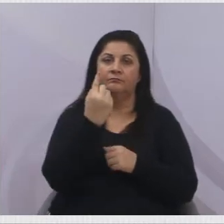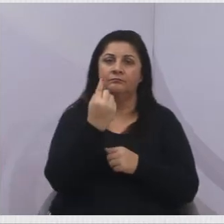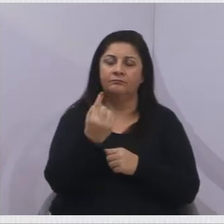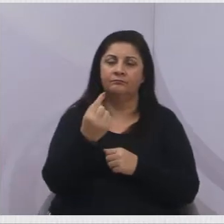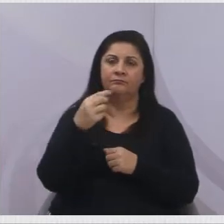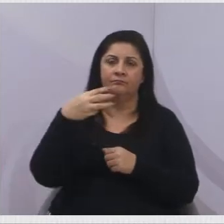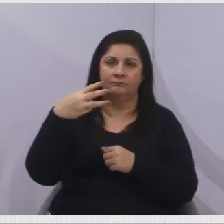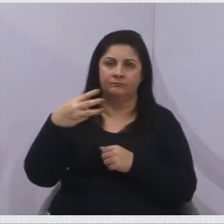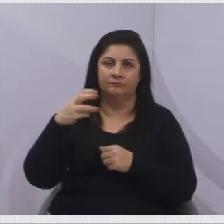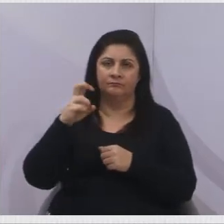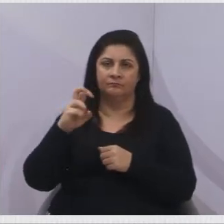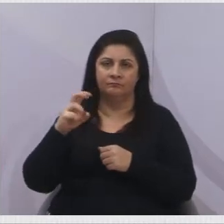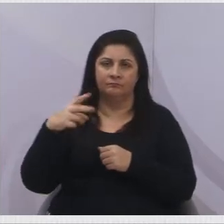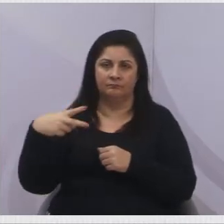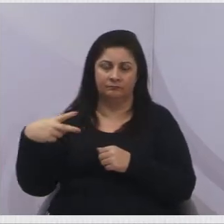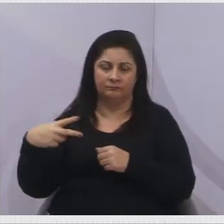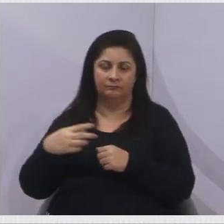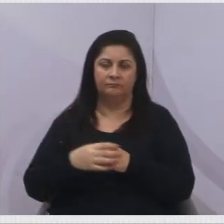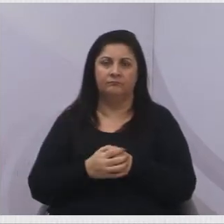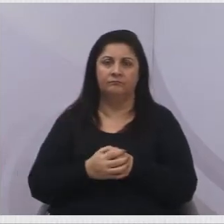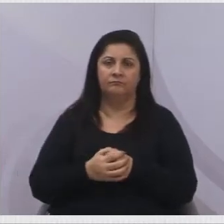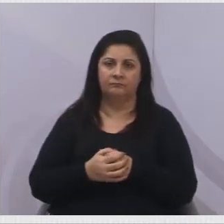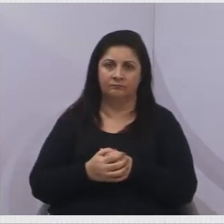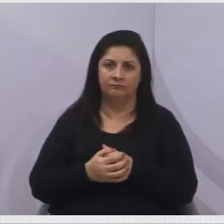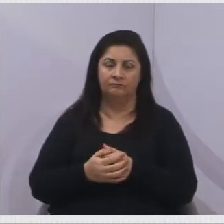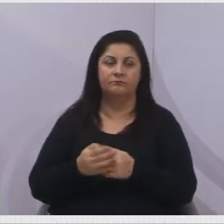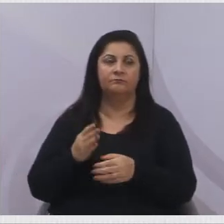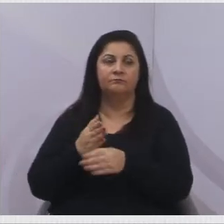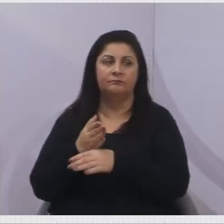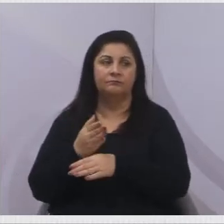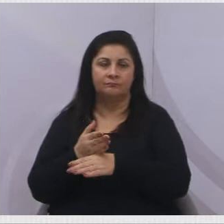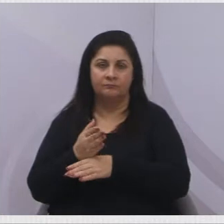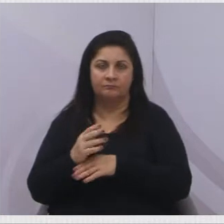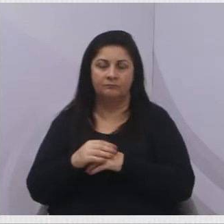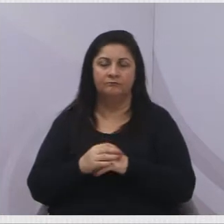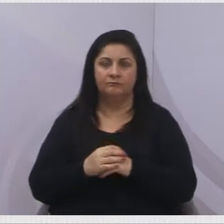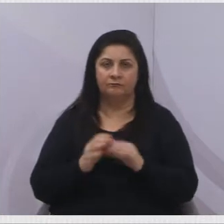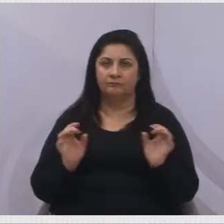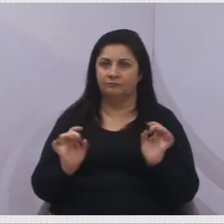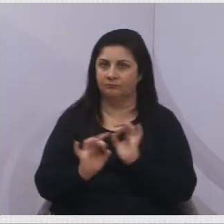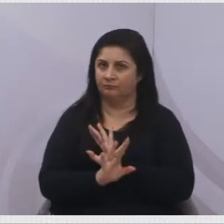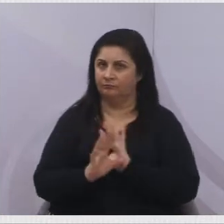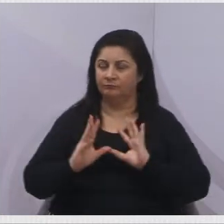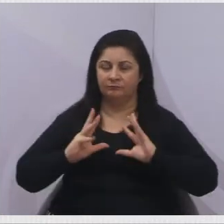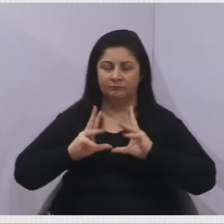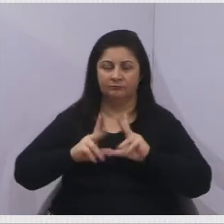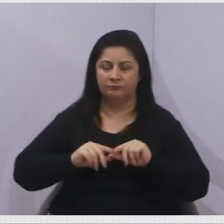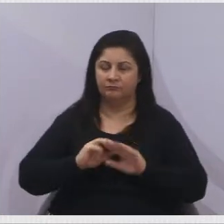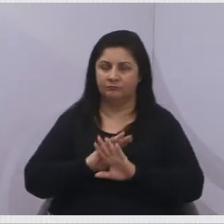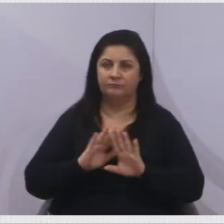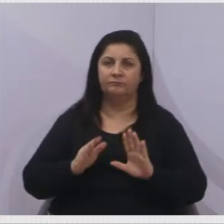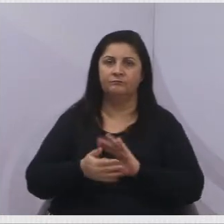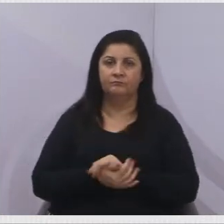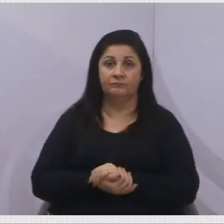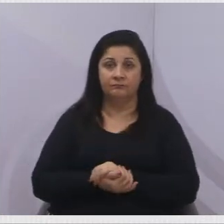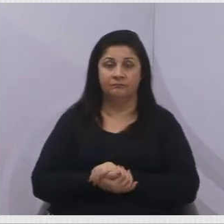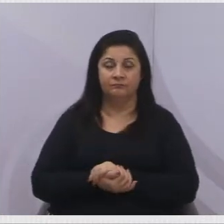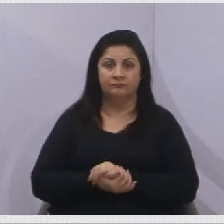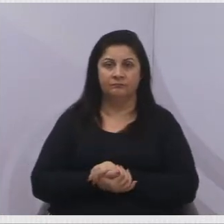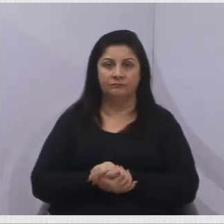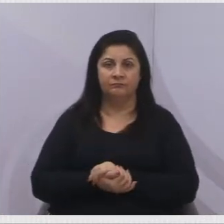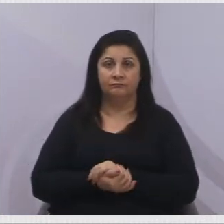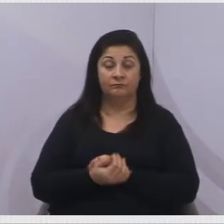1.352 tratamentos completados, o que é